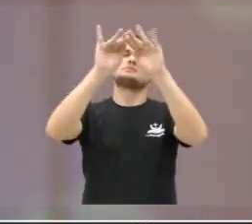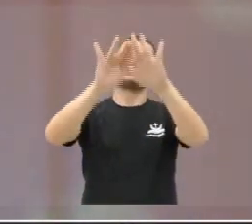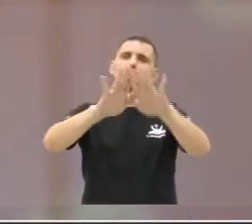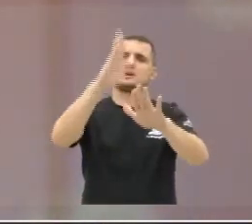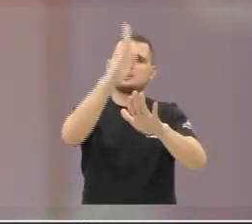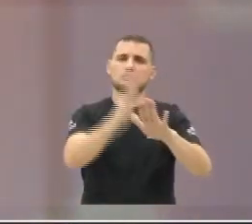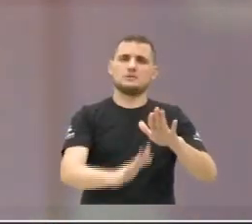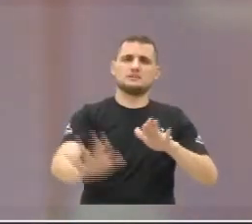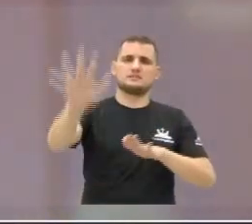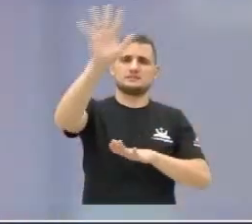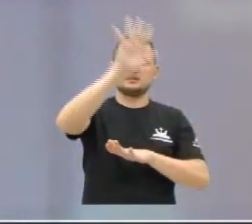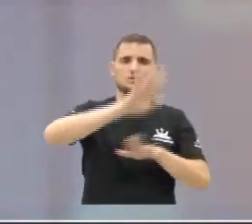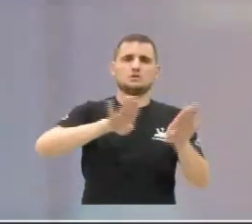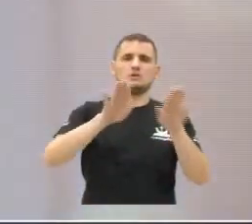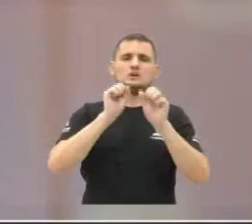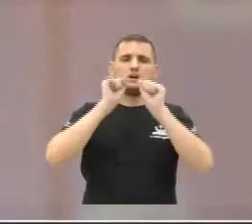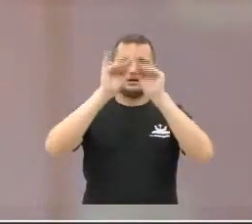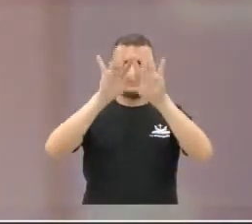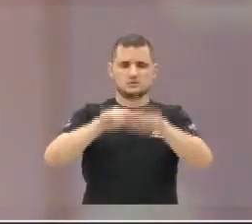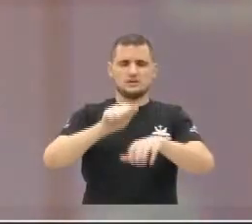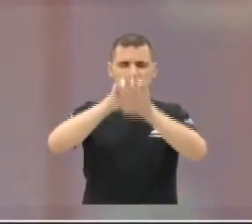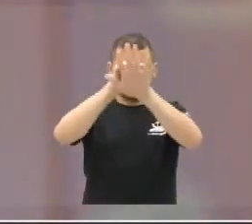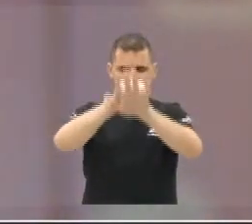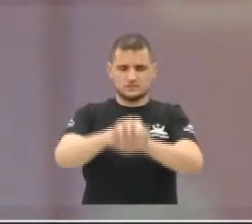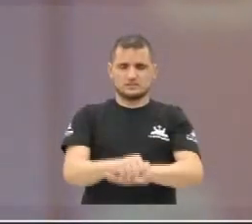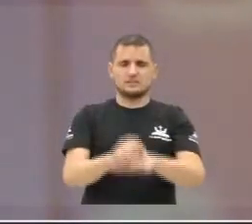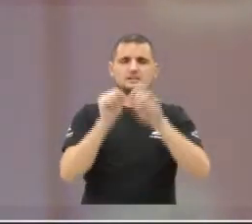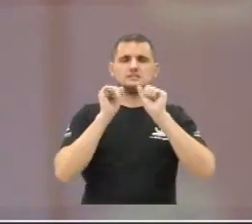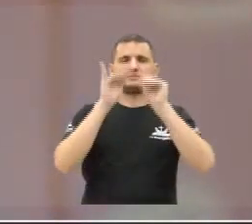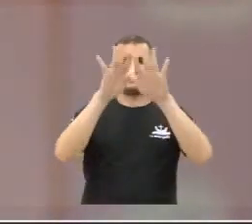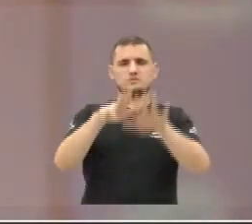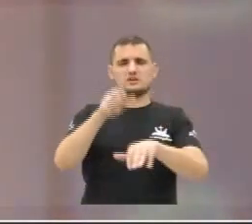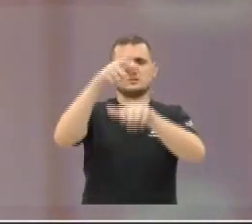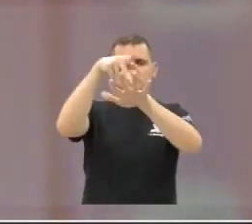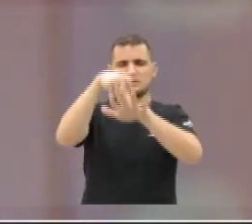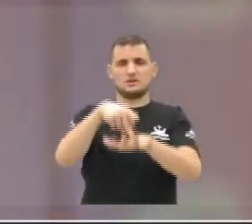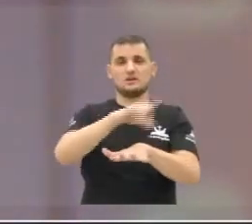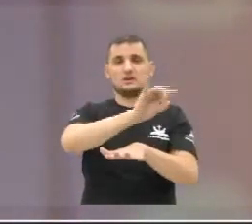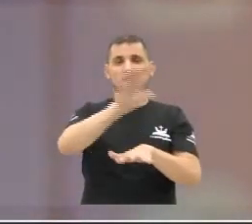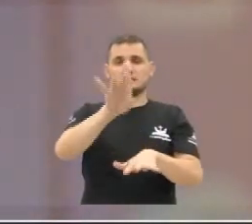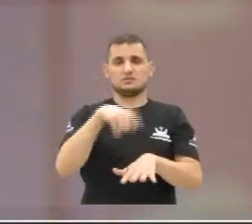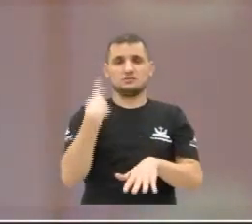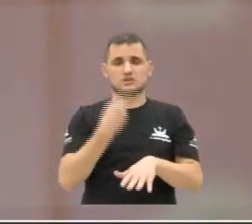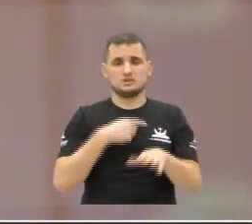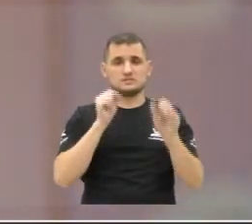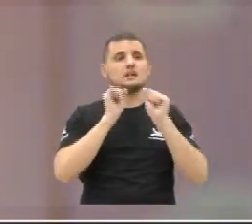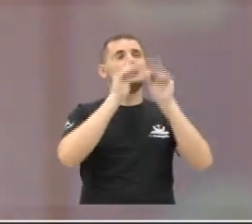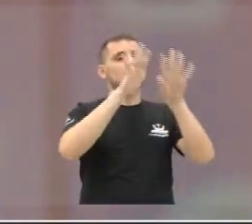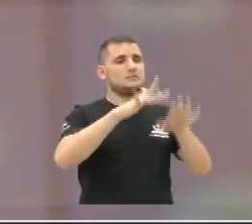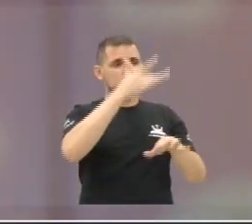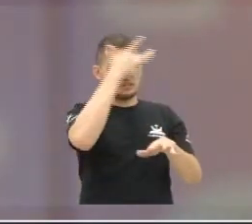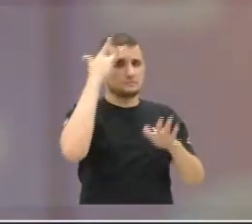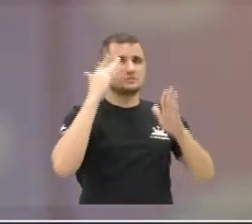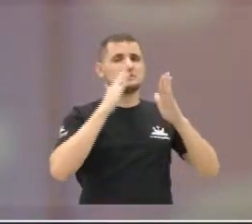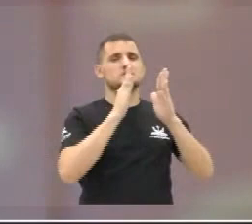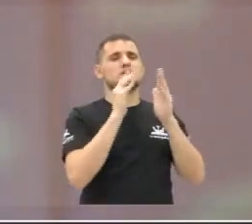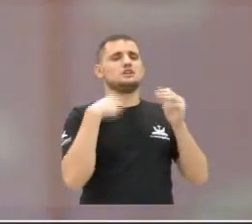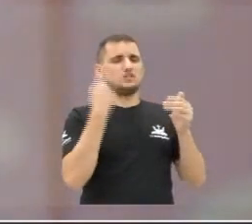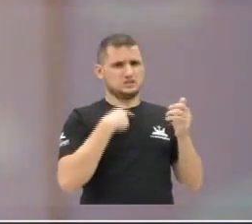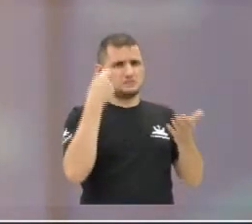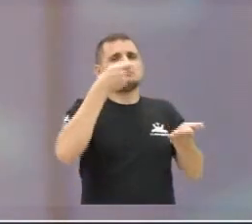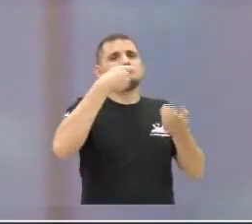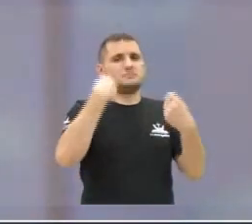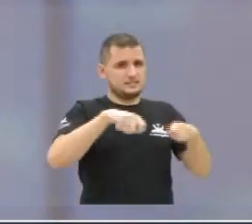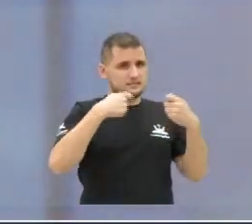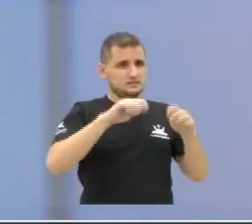este arcebispado, a paróquia em que habitamos, a cada um de nós em particular, e a todas as pessoas por quem somos